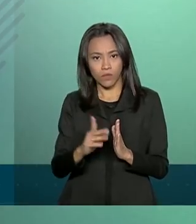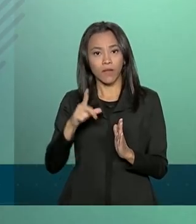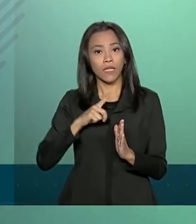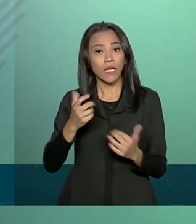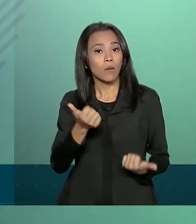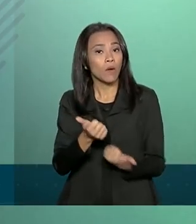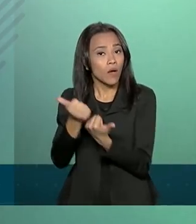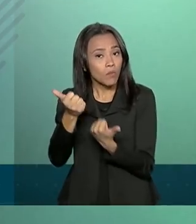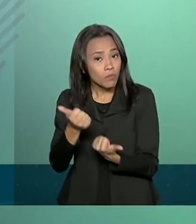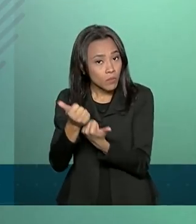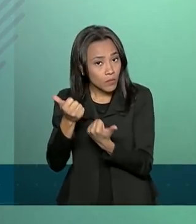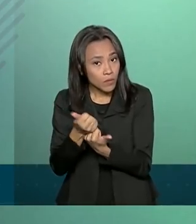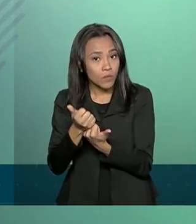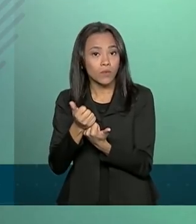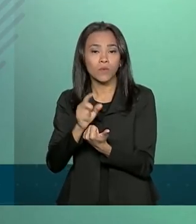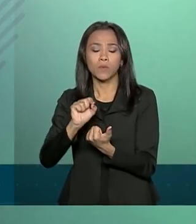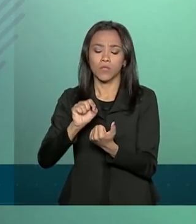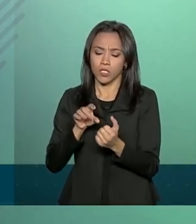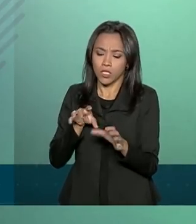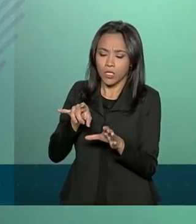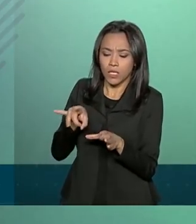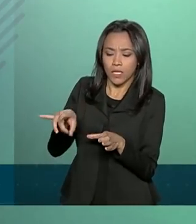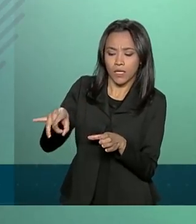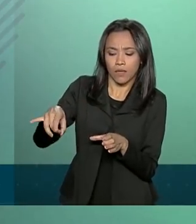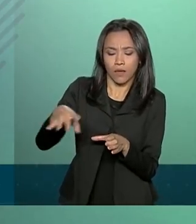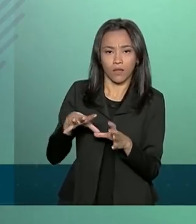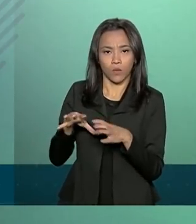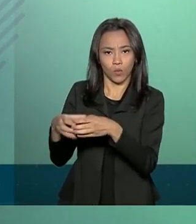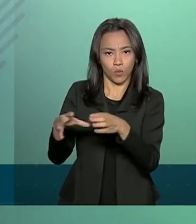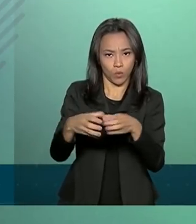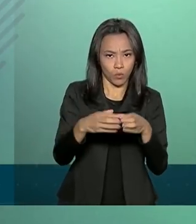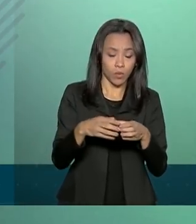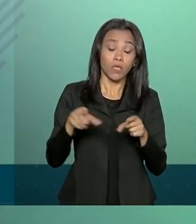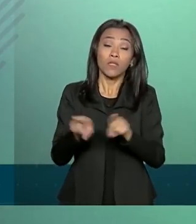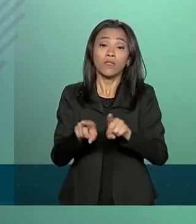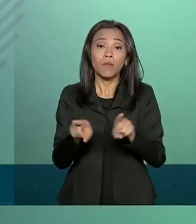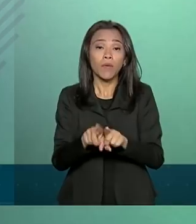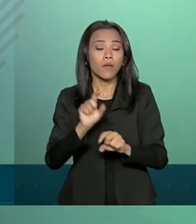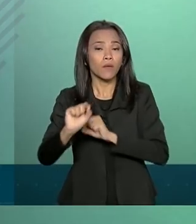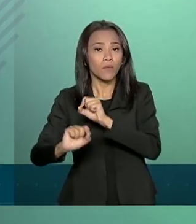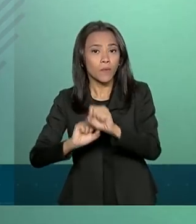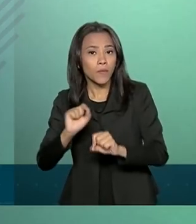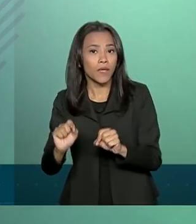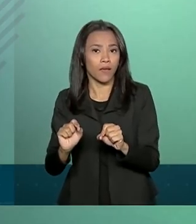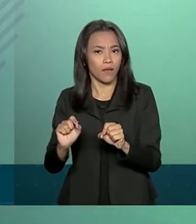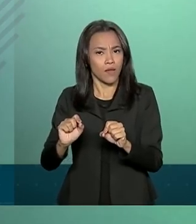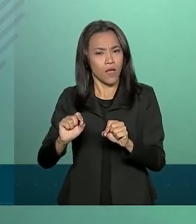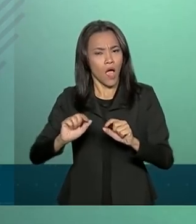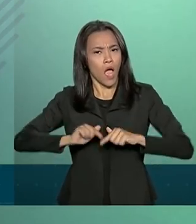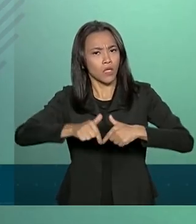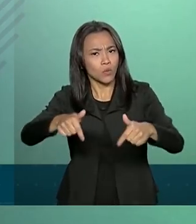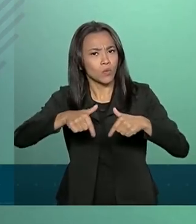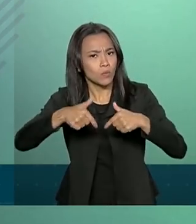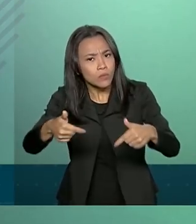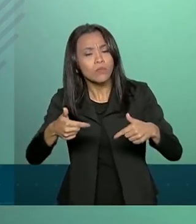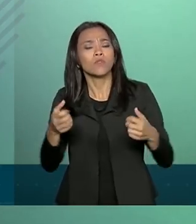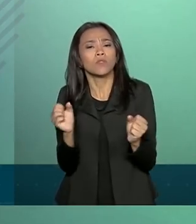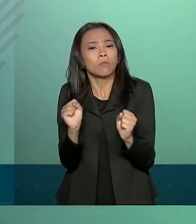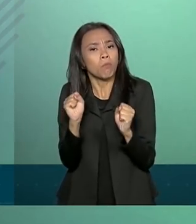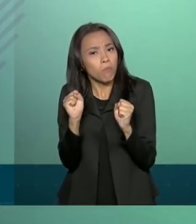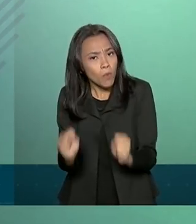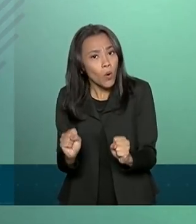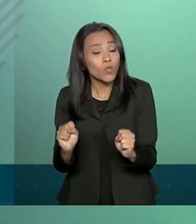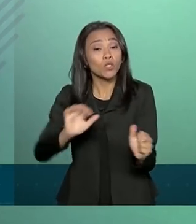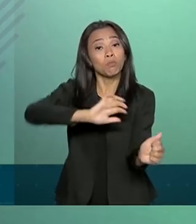intra agrupamento e as iniciativas que possam fazer diferença na vida dos cidadãos dos países dos brics